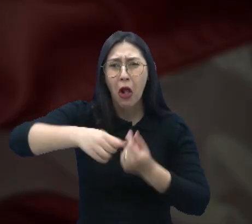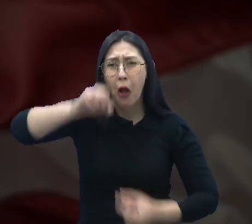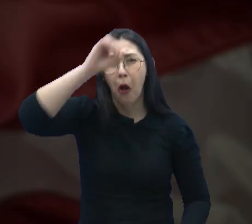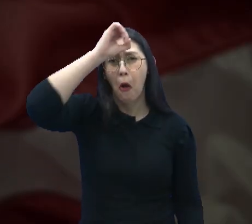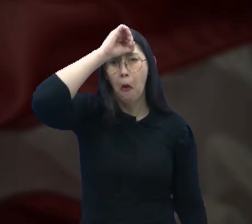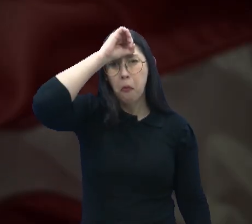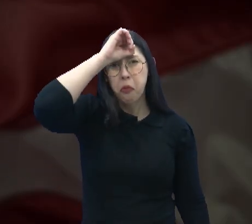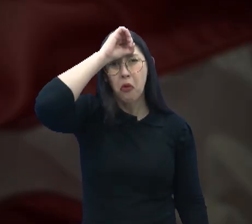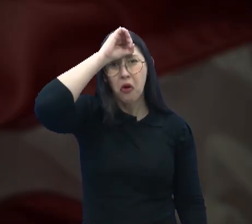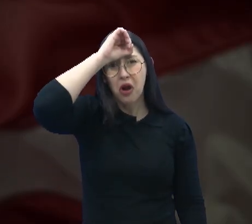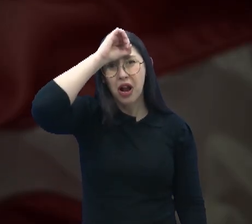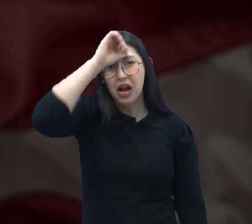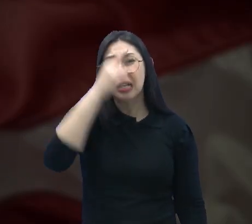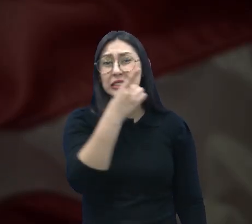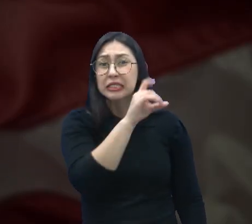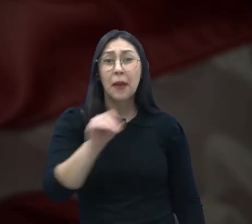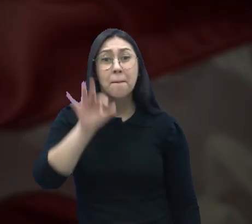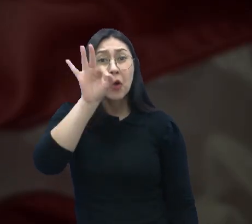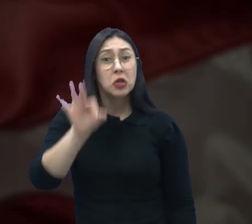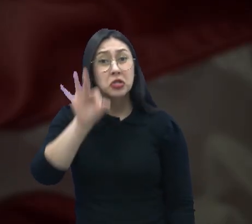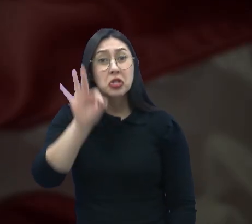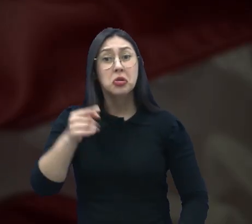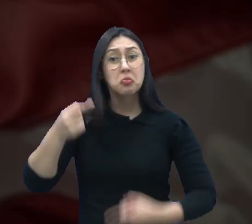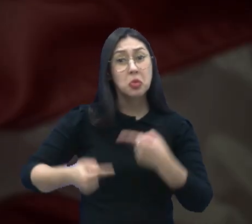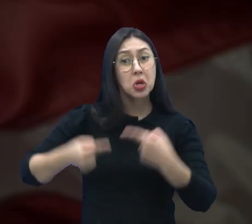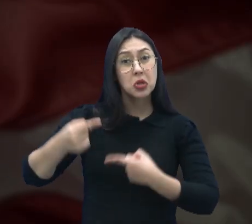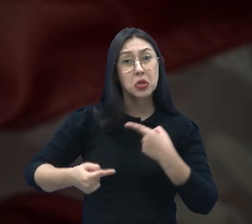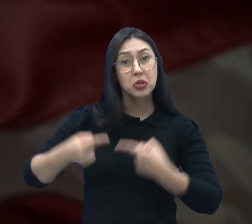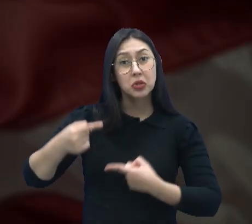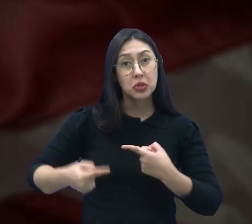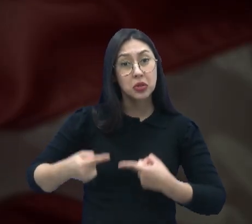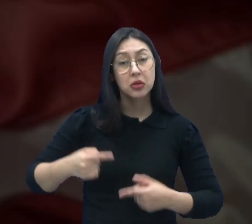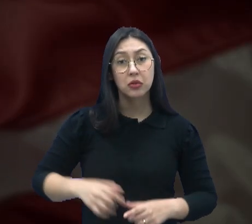É 100% política essa decisão.